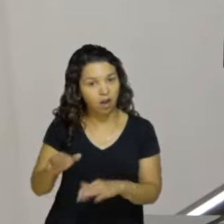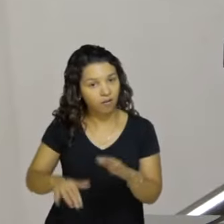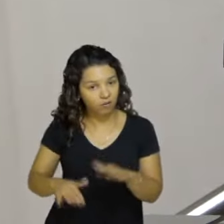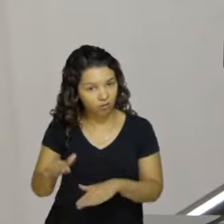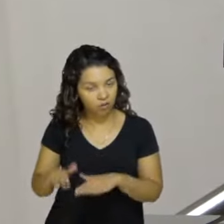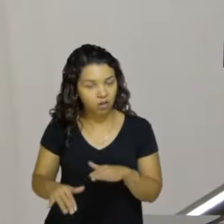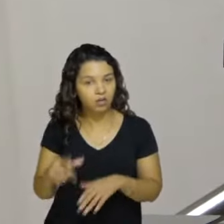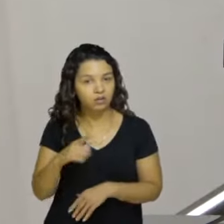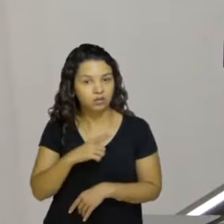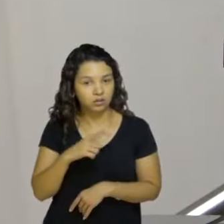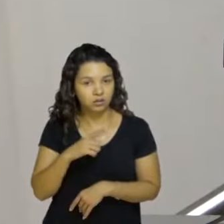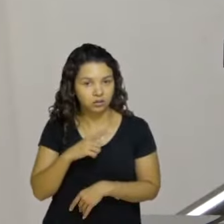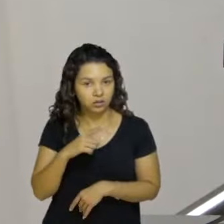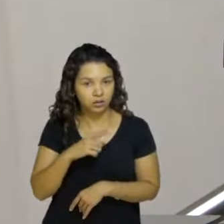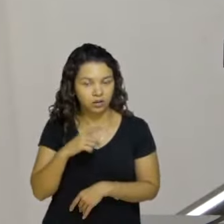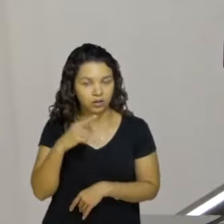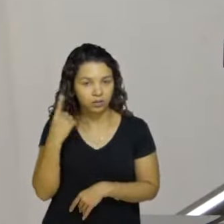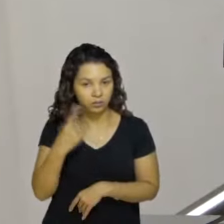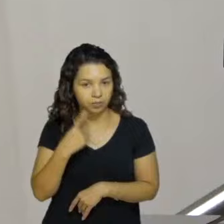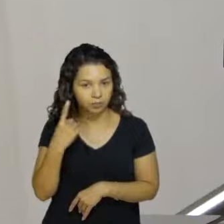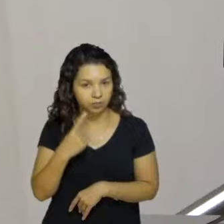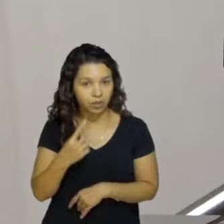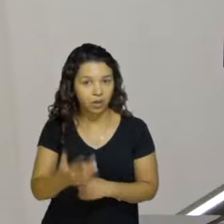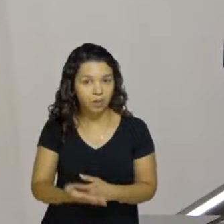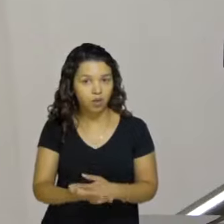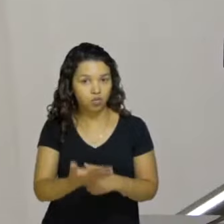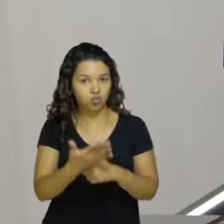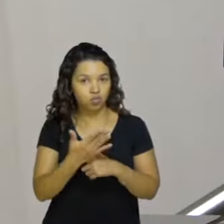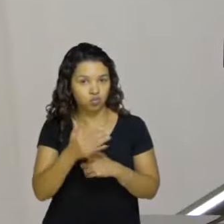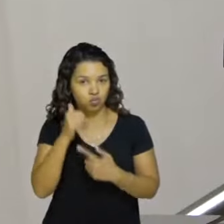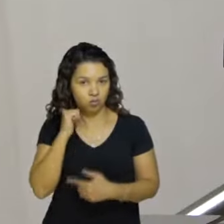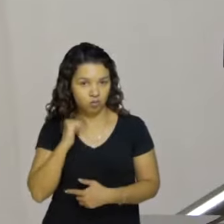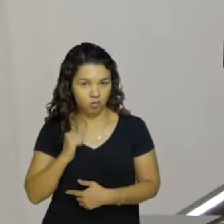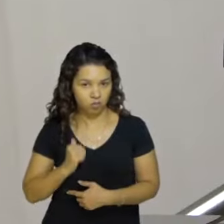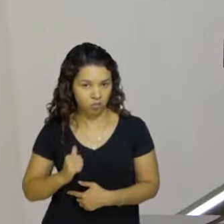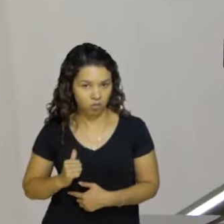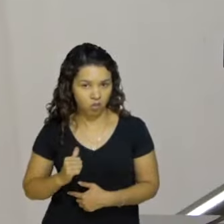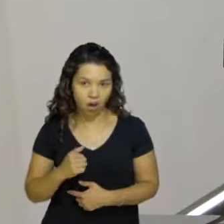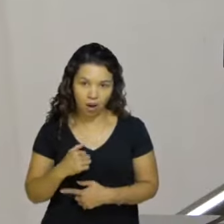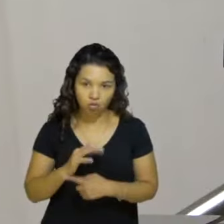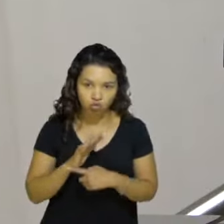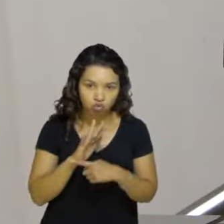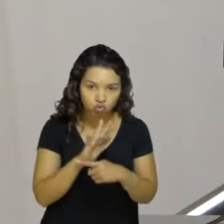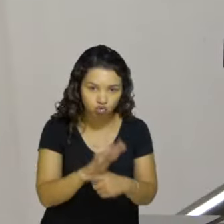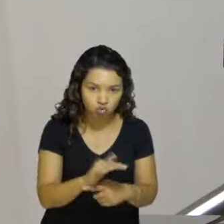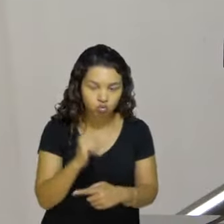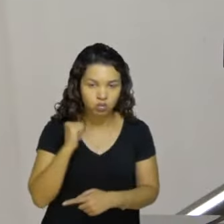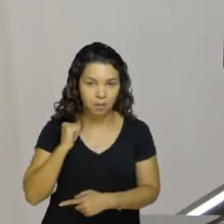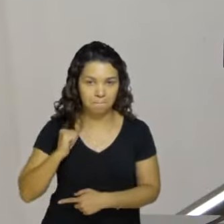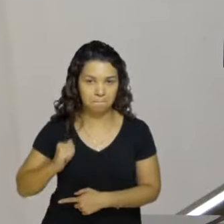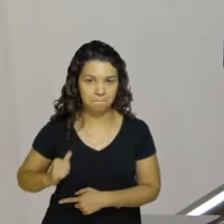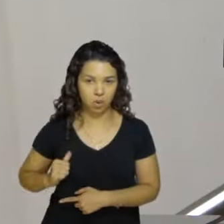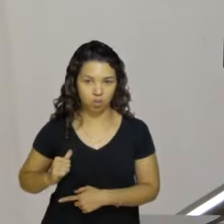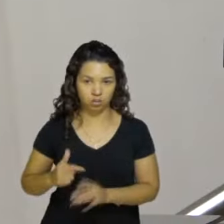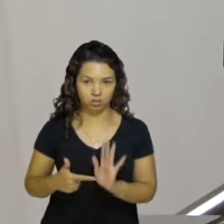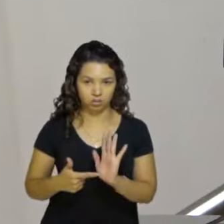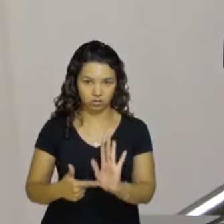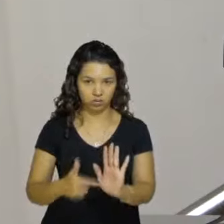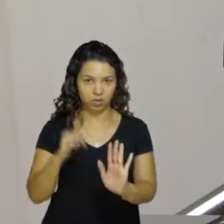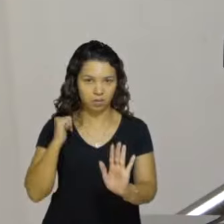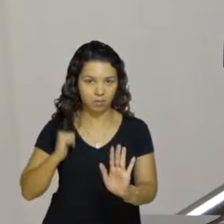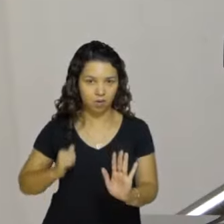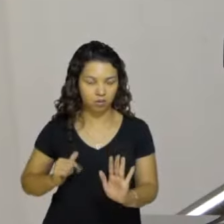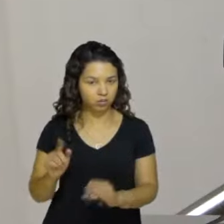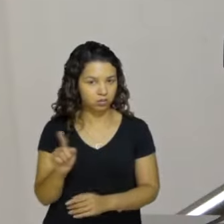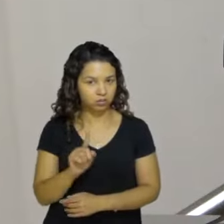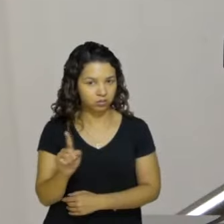Pedro, padre Pedro, me ajude na bolsa. Não, eu não posso ajudar em bolsa. O político não pode indicar a bolsa. Ele entra num